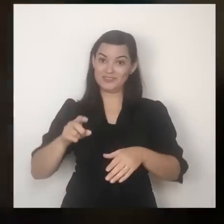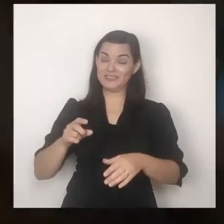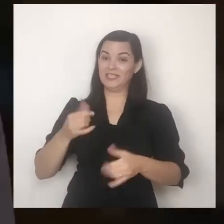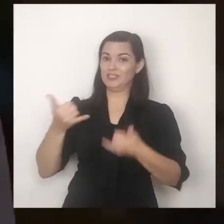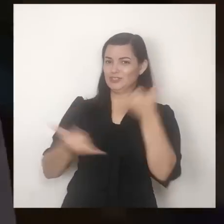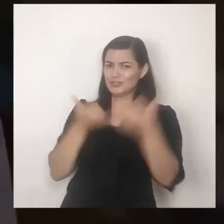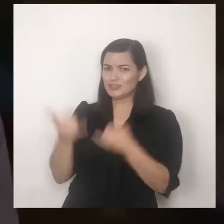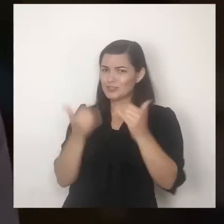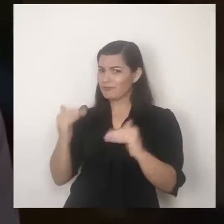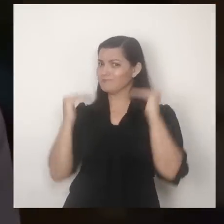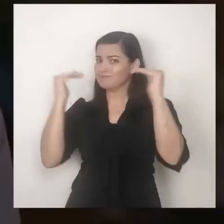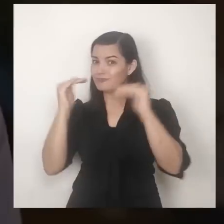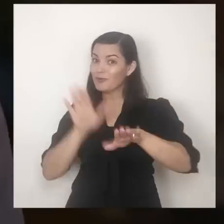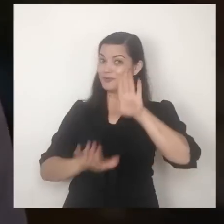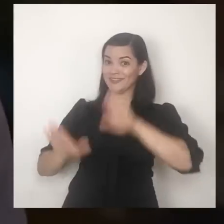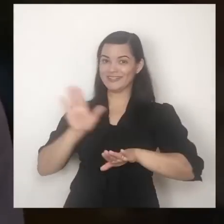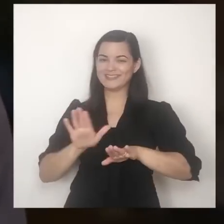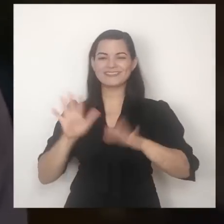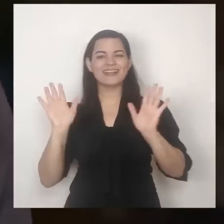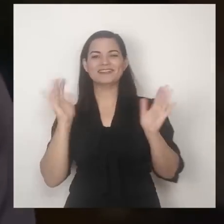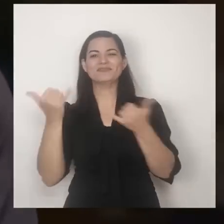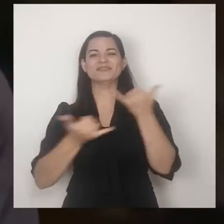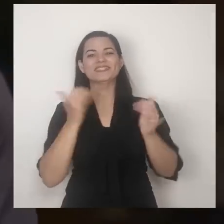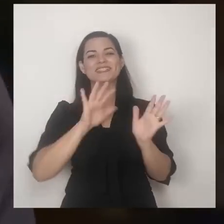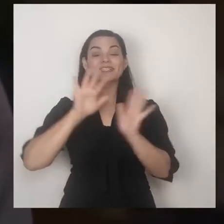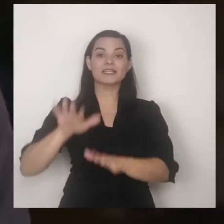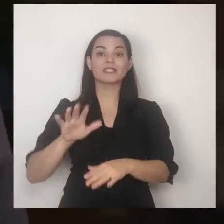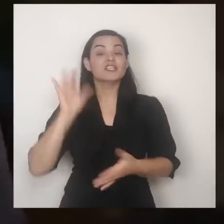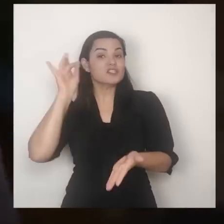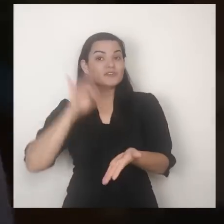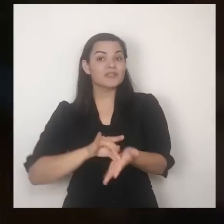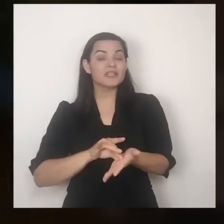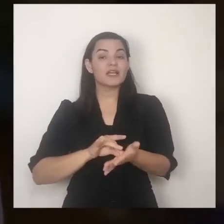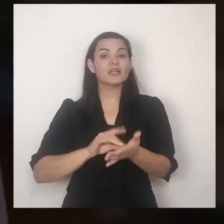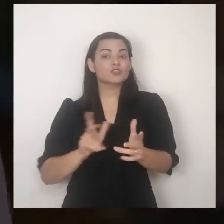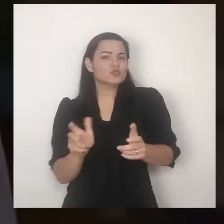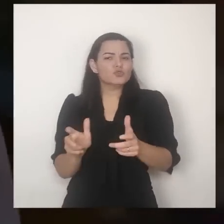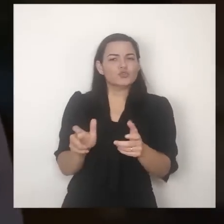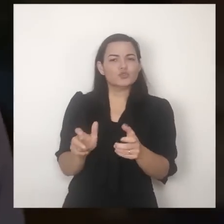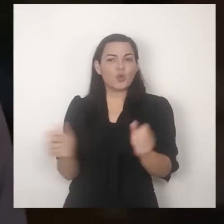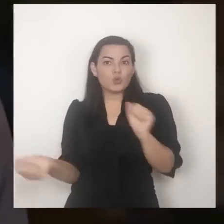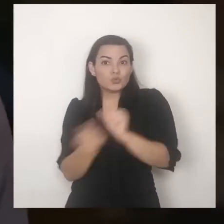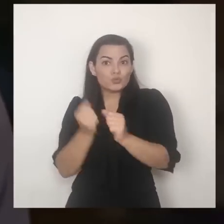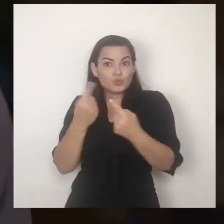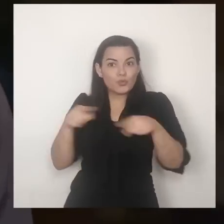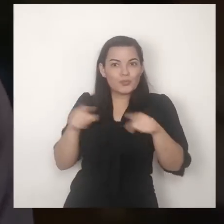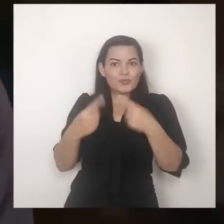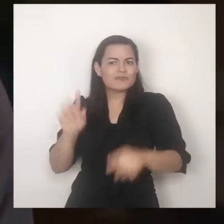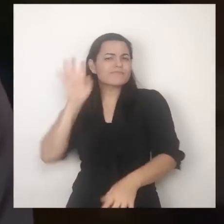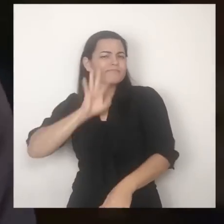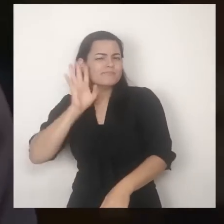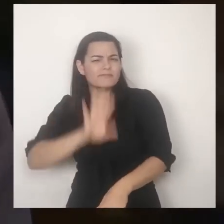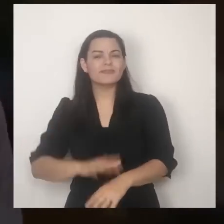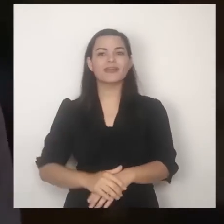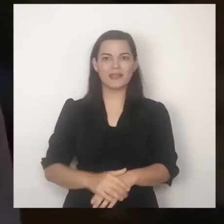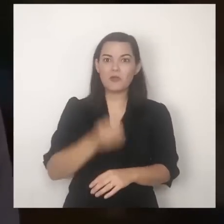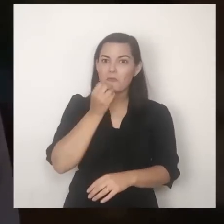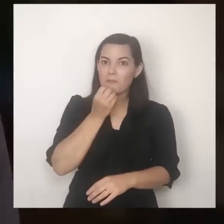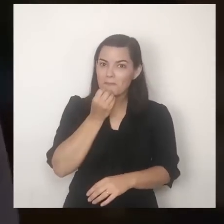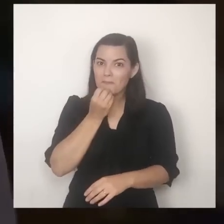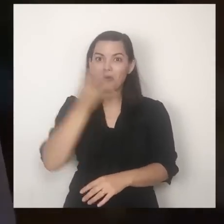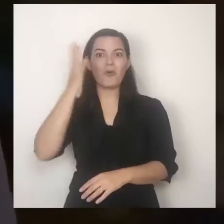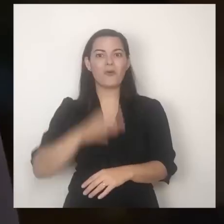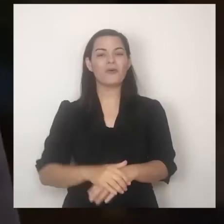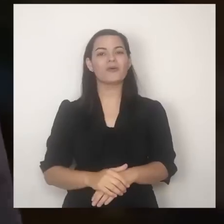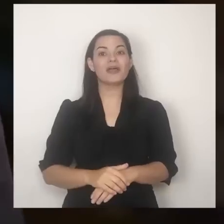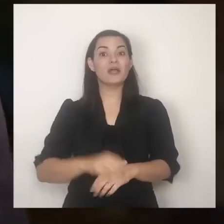hein? Brincadeiras à parte, um jogo sem uma boa trilha sonora pode perder um pouco da graça. Quando estamos jogando, bem naquela missão